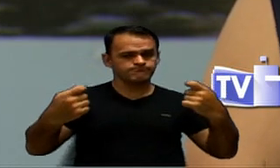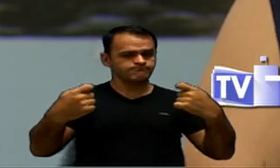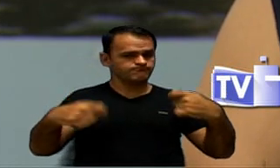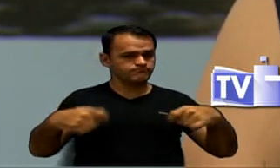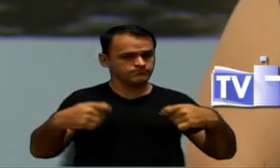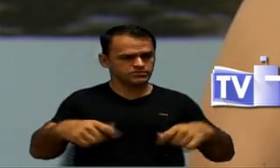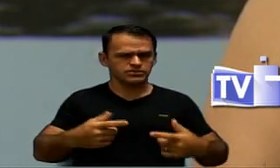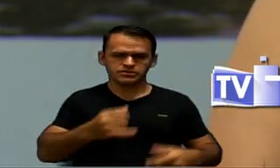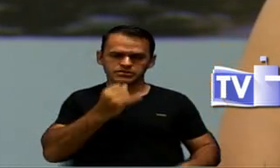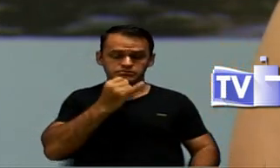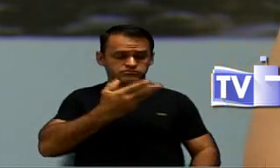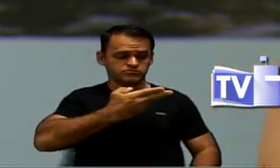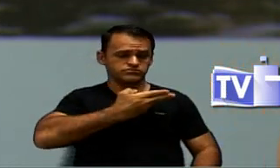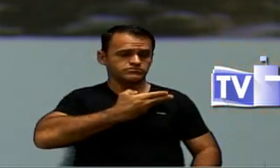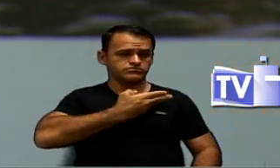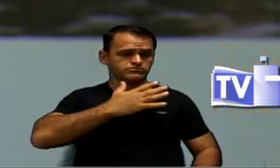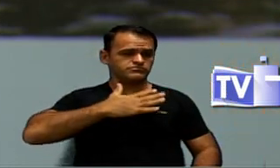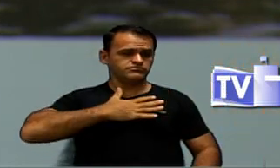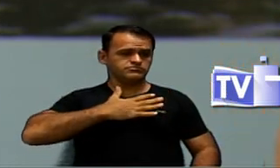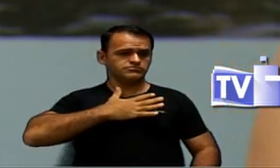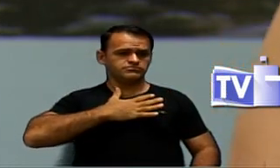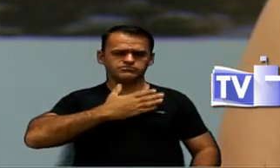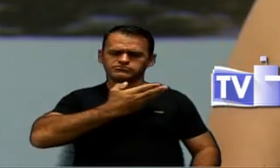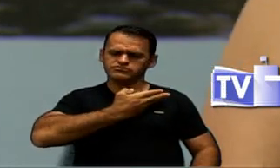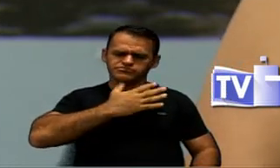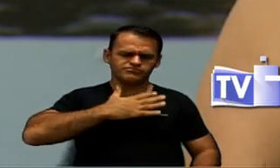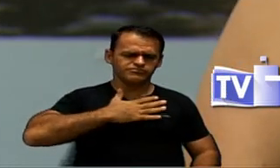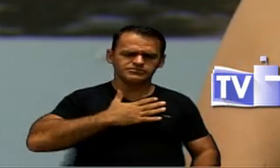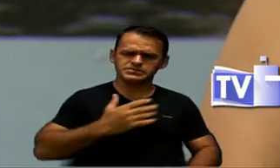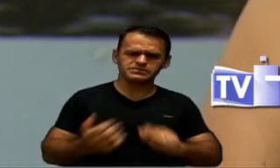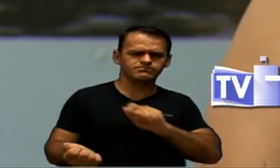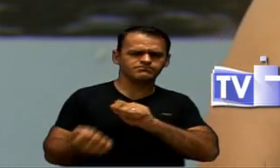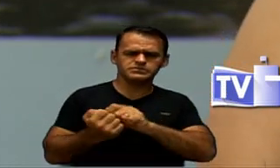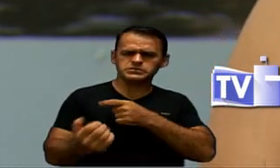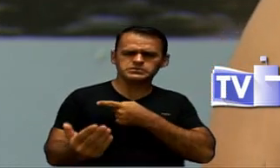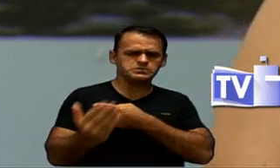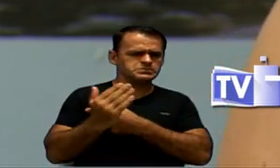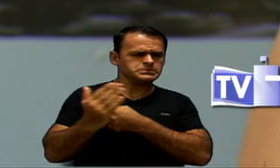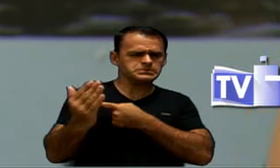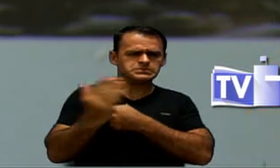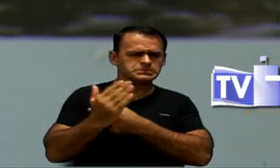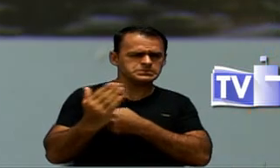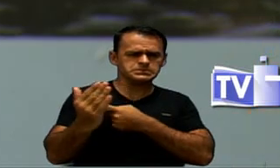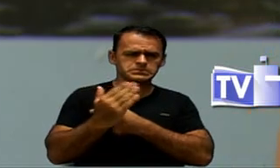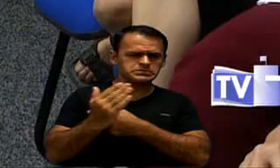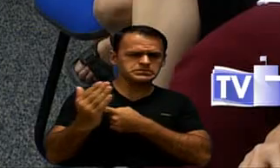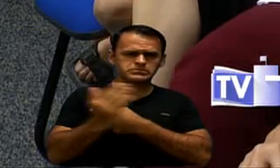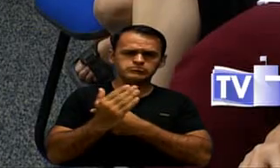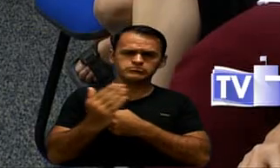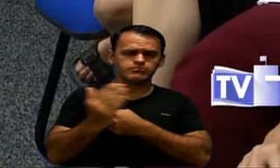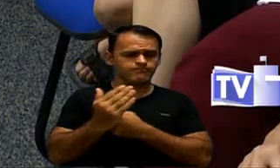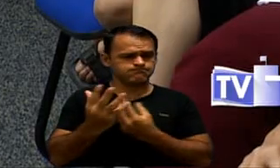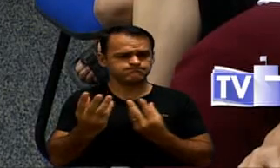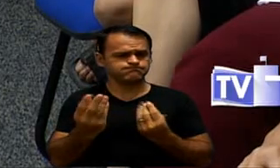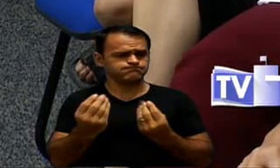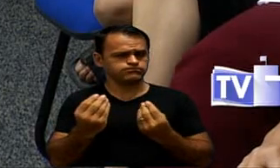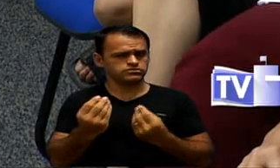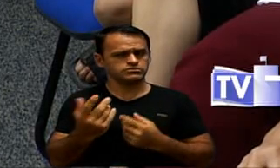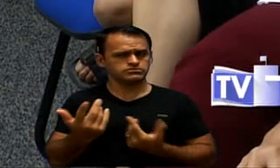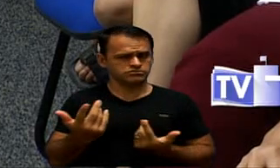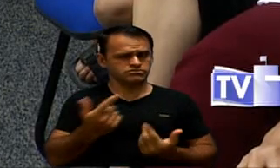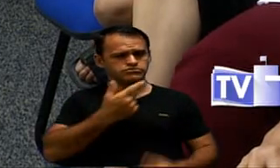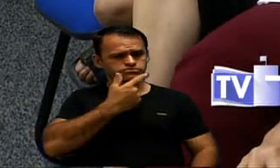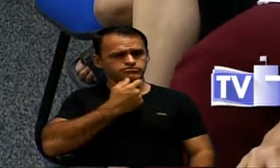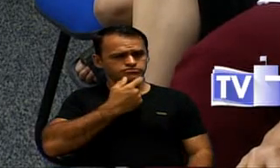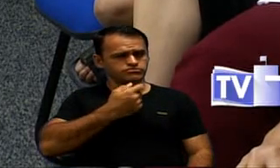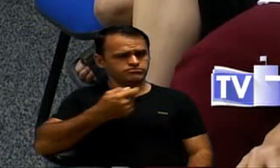um companheiro que é maravilhoso, que é muito, me ajuda demais, me ajuda não, ele compartilha, ele que faz, na verdade. E é a obrigação de todos